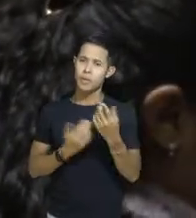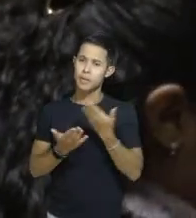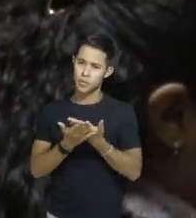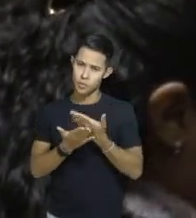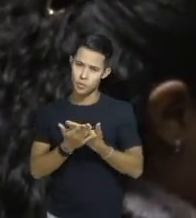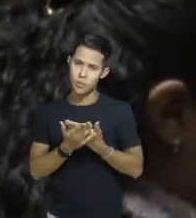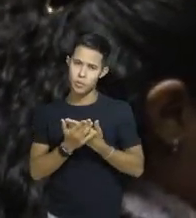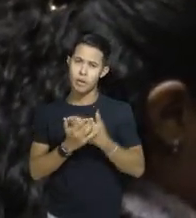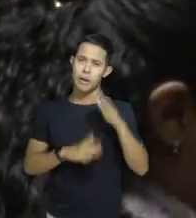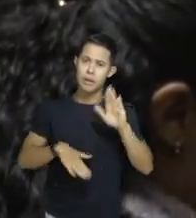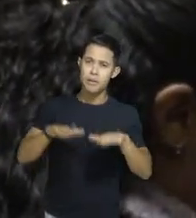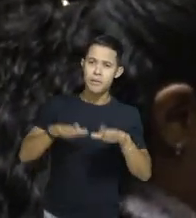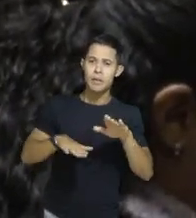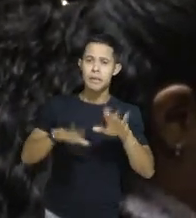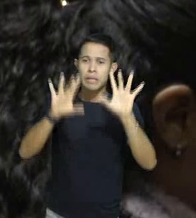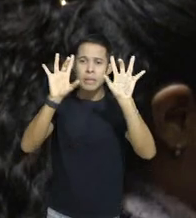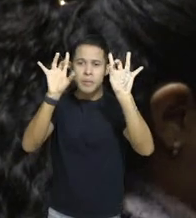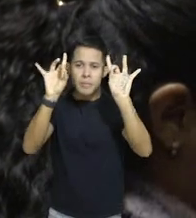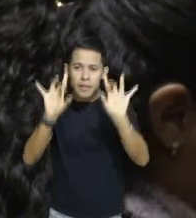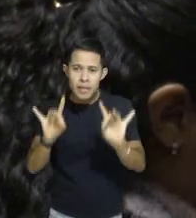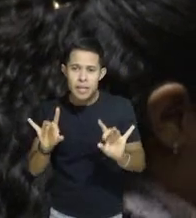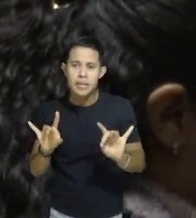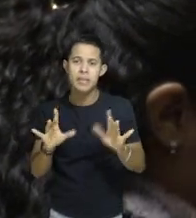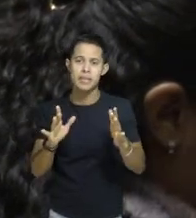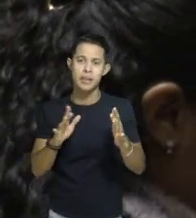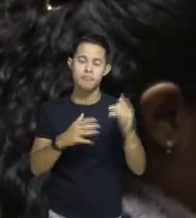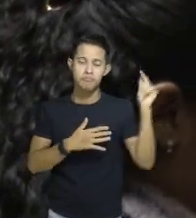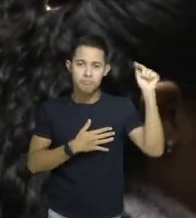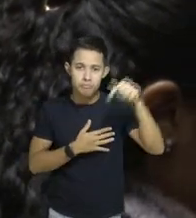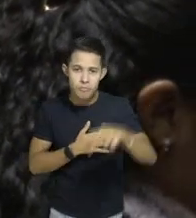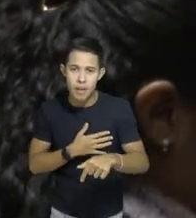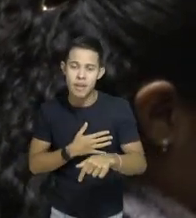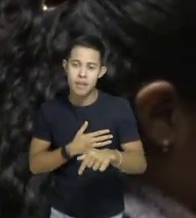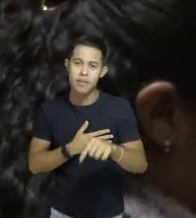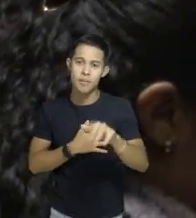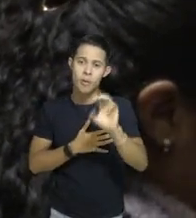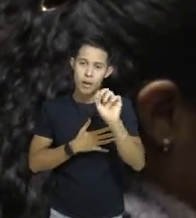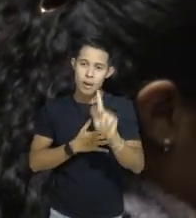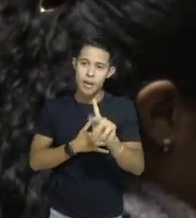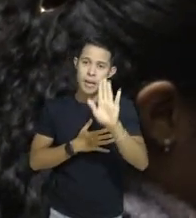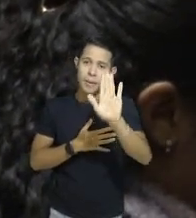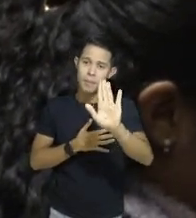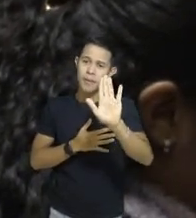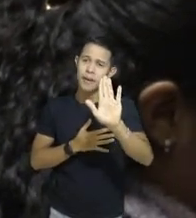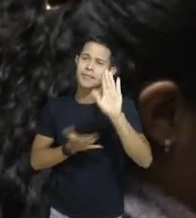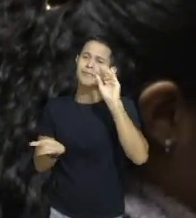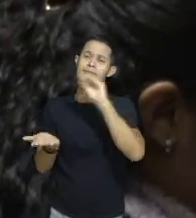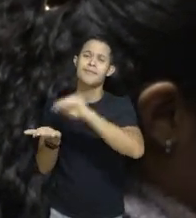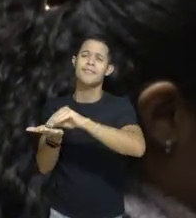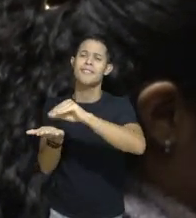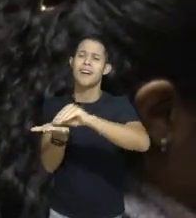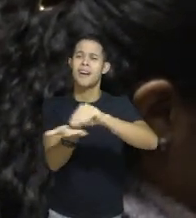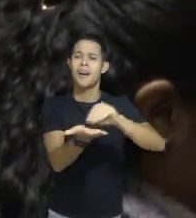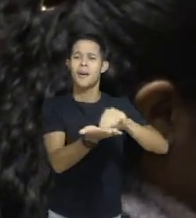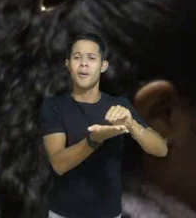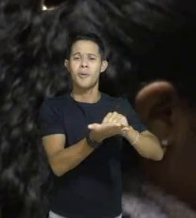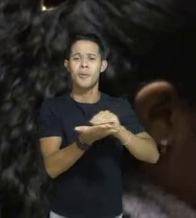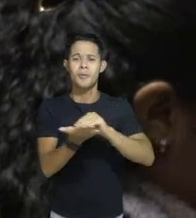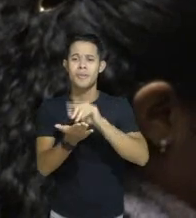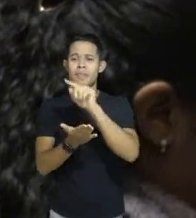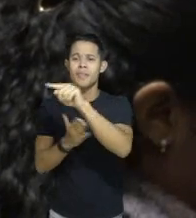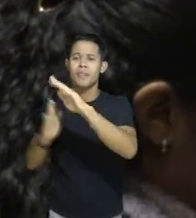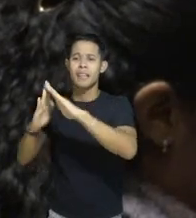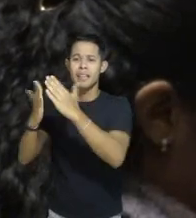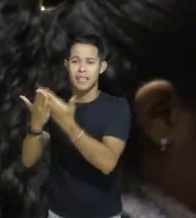uma especialização e tal, a gente está aqui do outro lado, mas eu acho que ainda falta muito no chão da escola. A gente